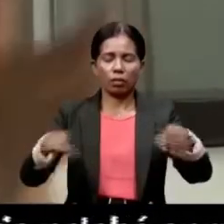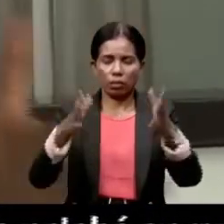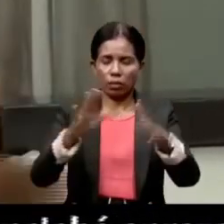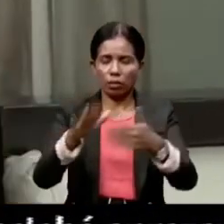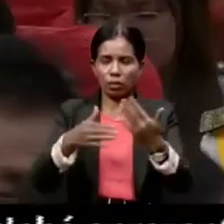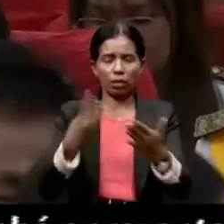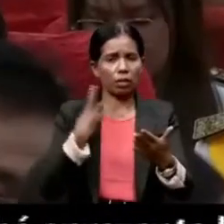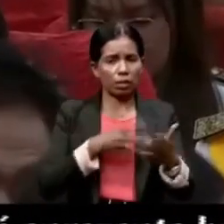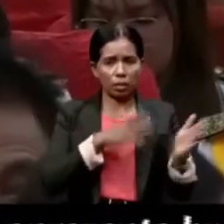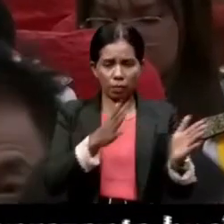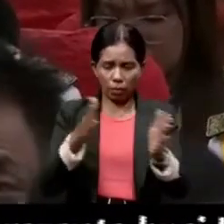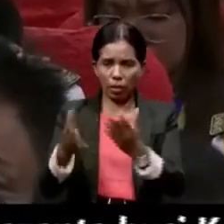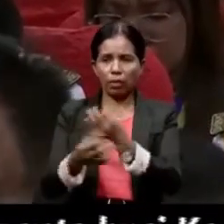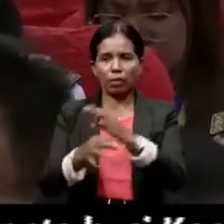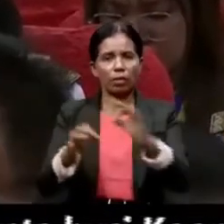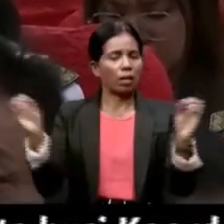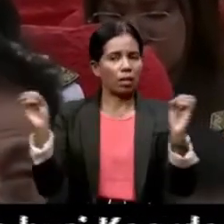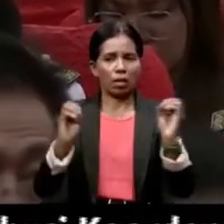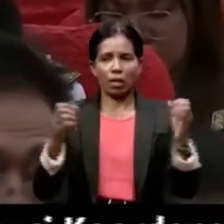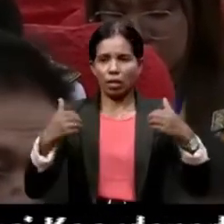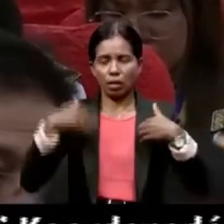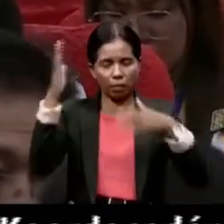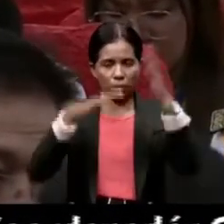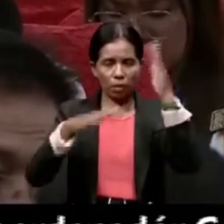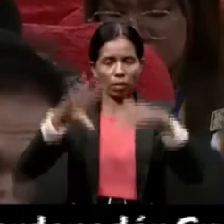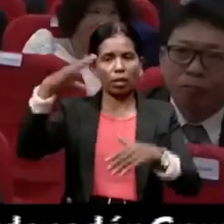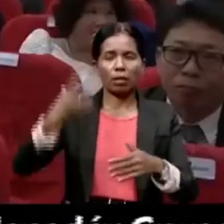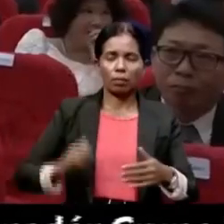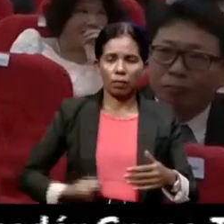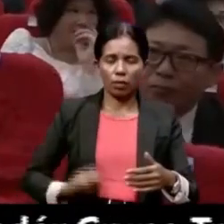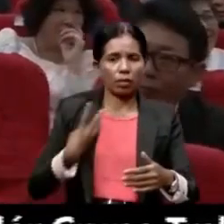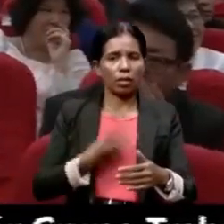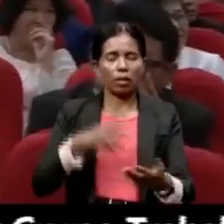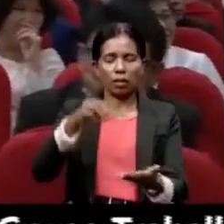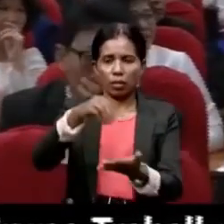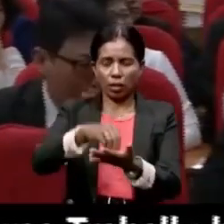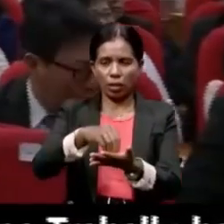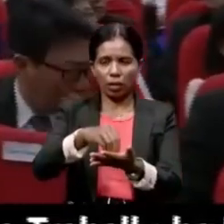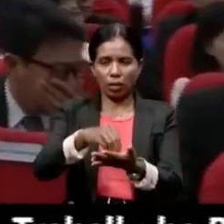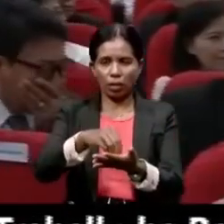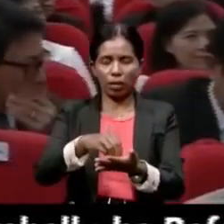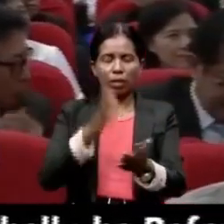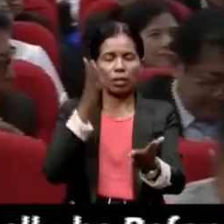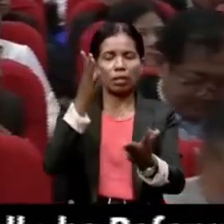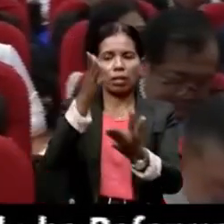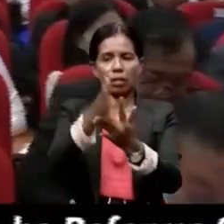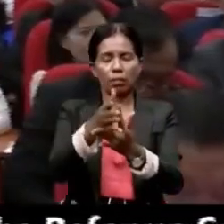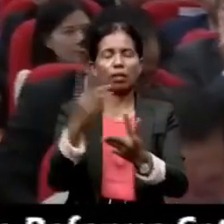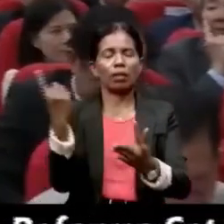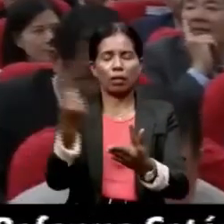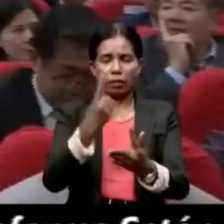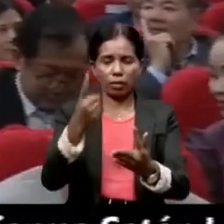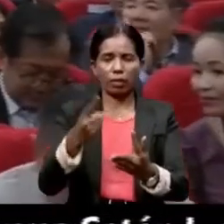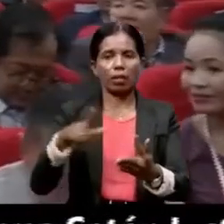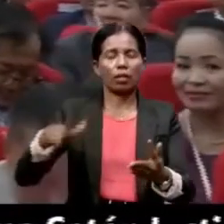se ita preparado ona, nggak ada problema. Mas ba Kambone dal rumah la tau kestiona, itane makas dian, tama deito ona permanente ona, ma